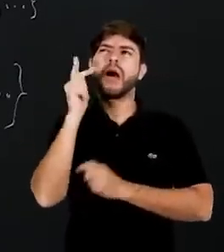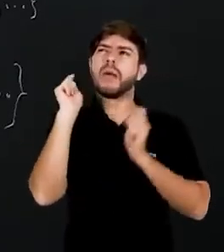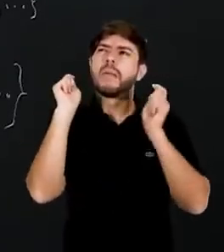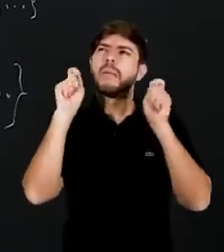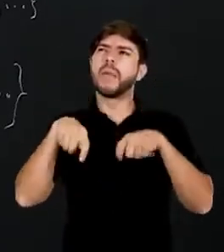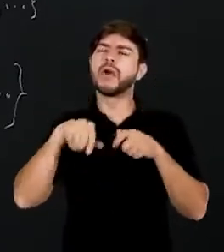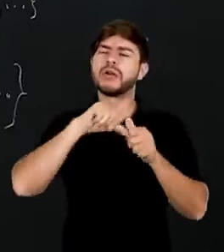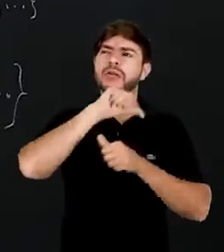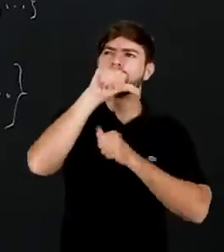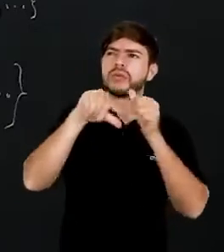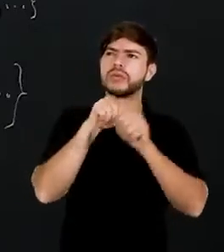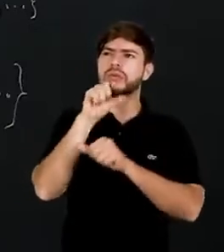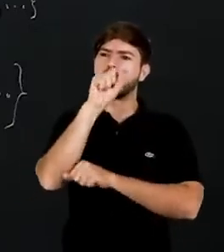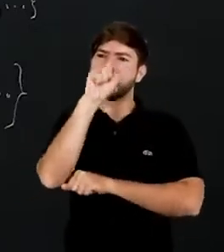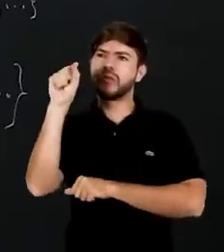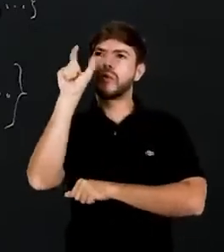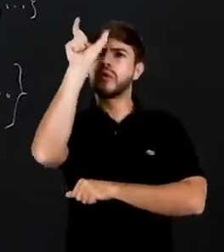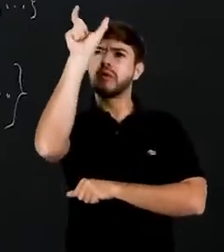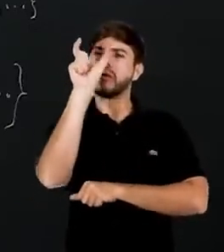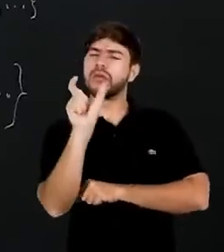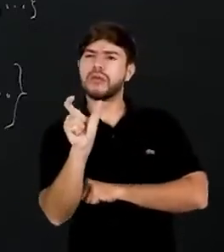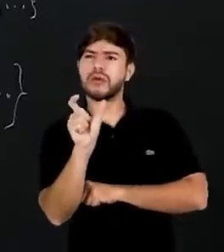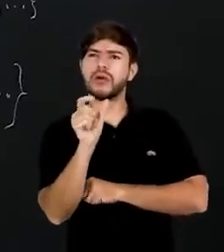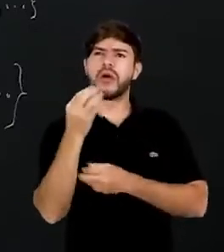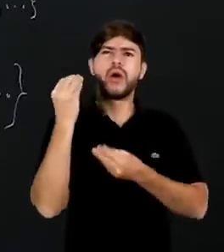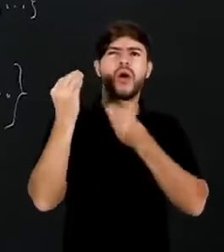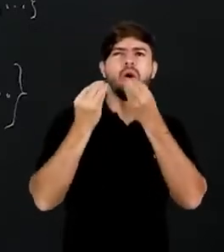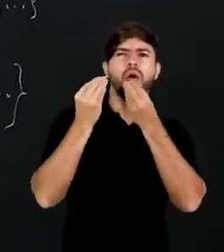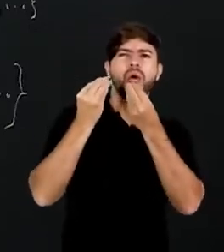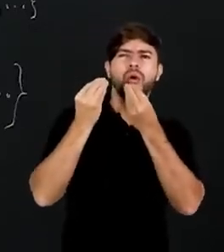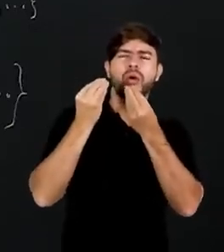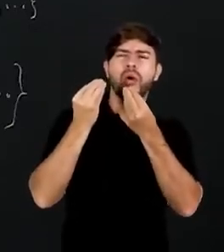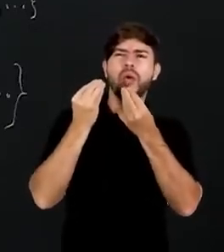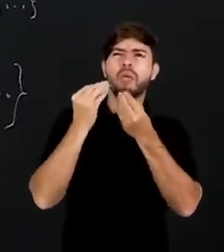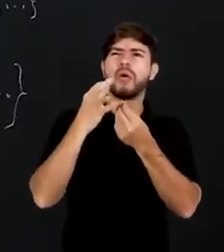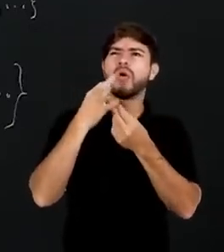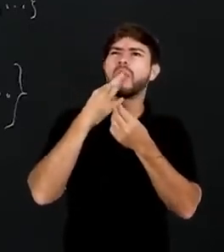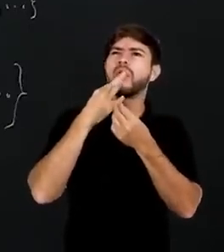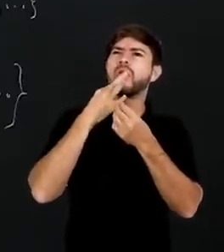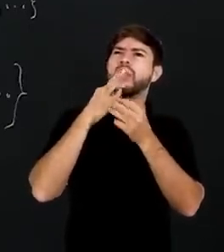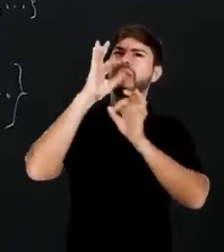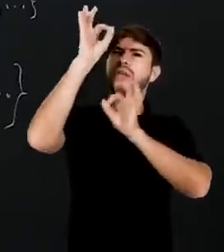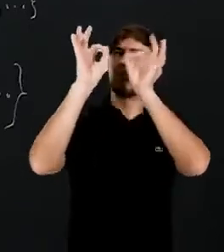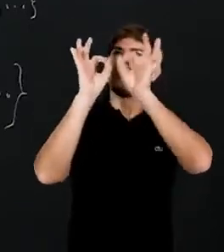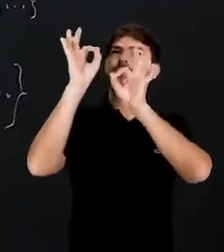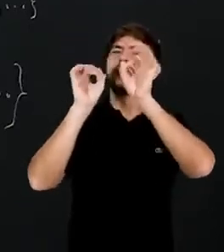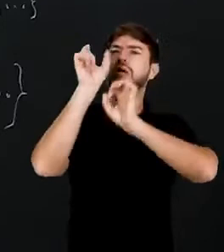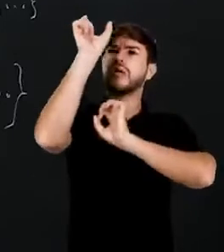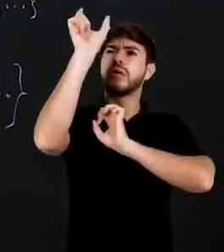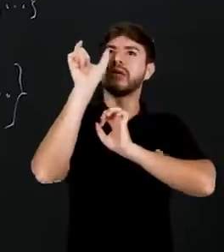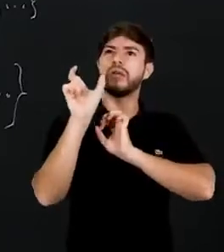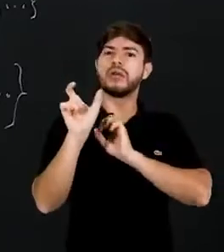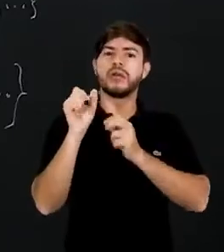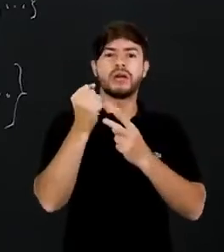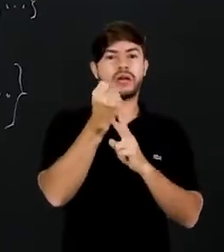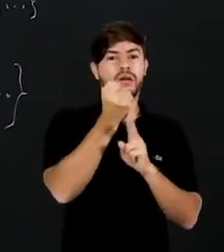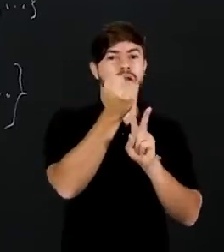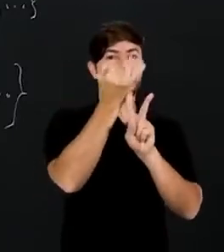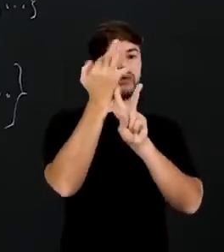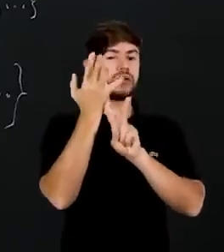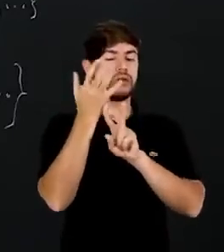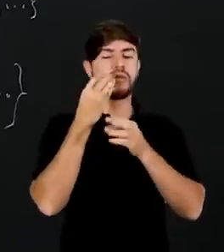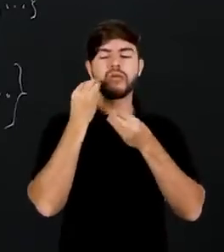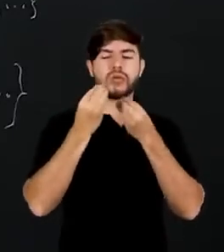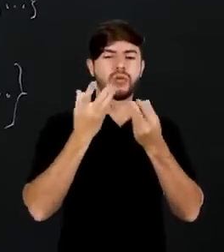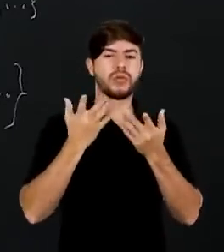consigo transformar em fração. Como é que eu faço para reconhecer um número irracional? Simples. Vamos fazer bem aqui do lado, aqui